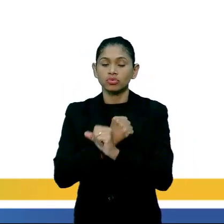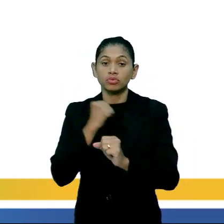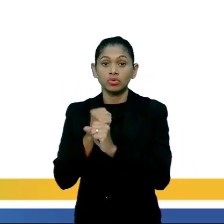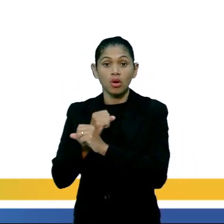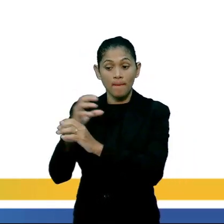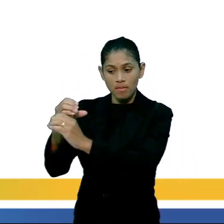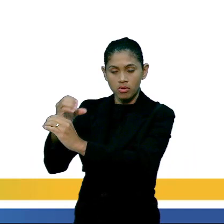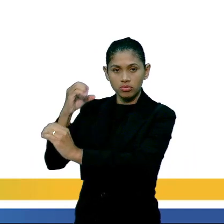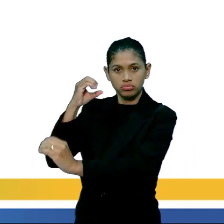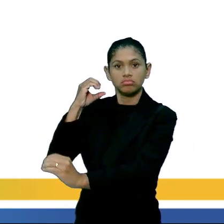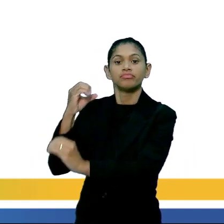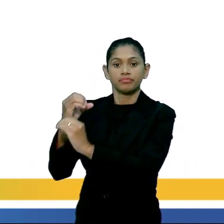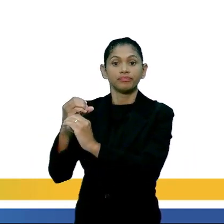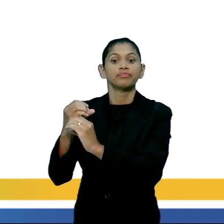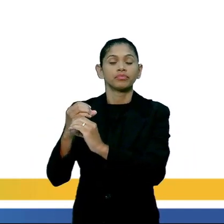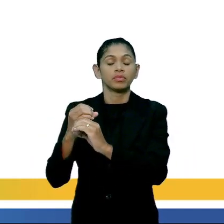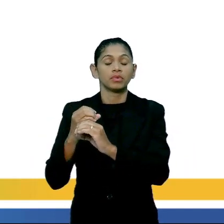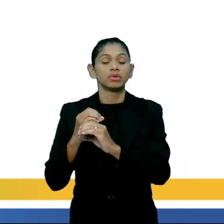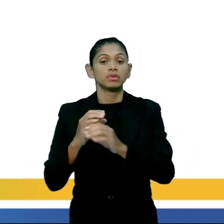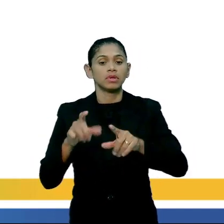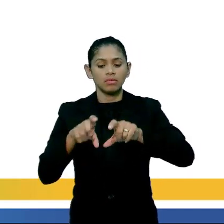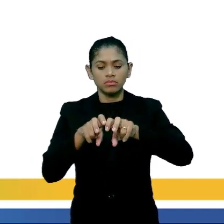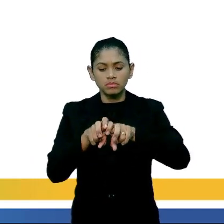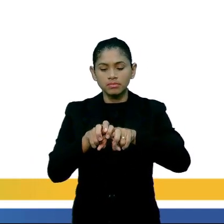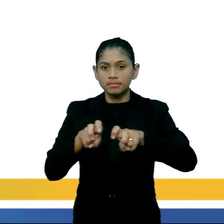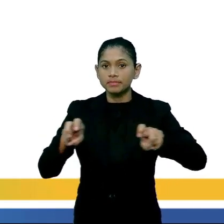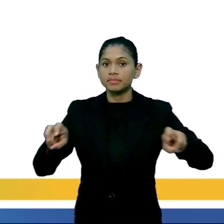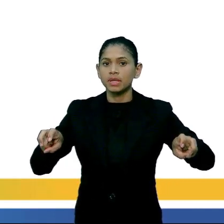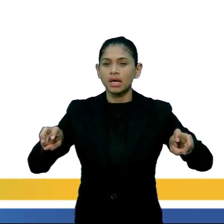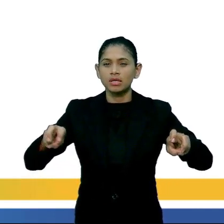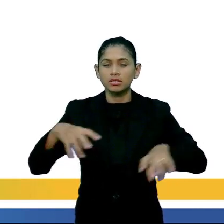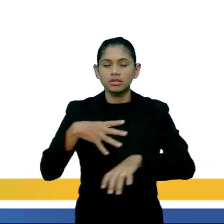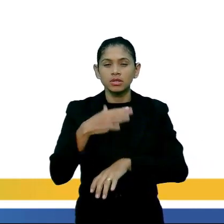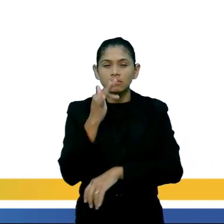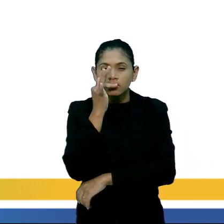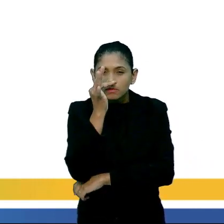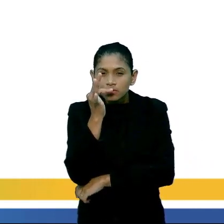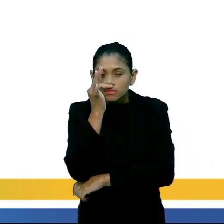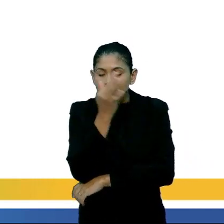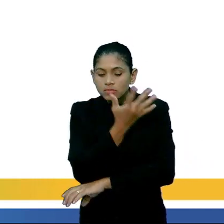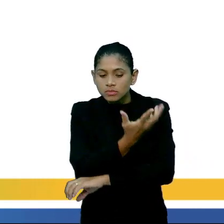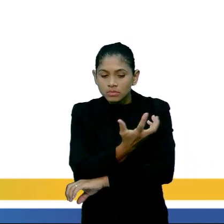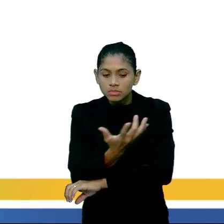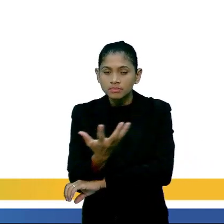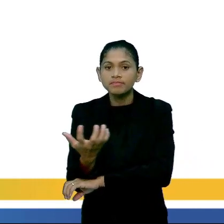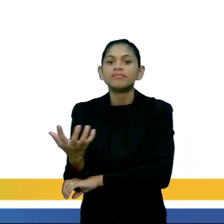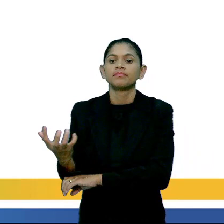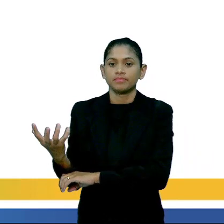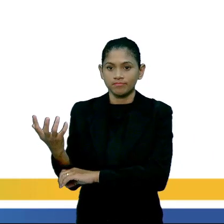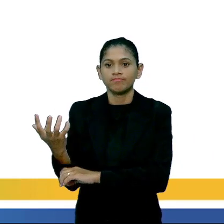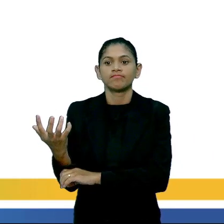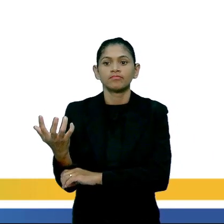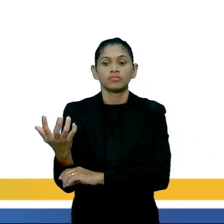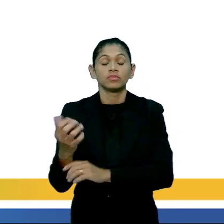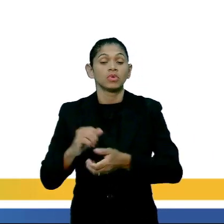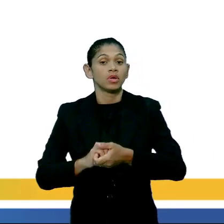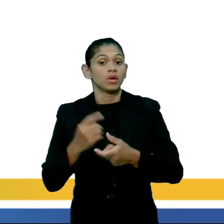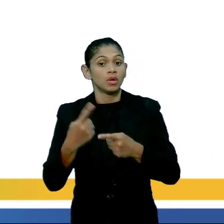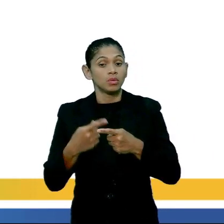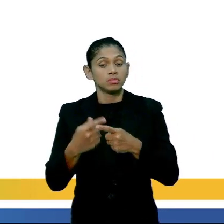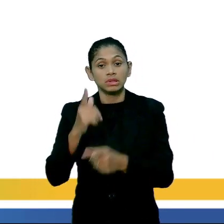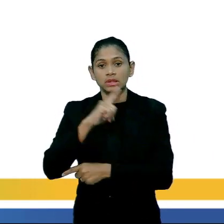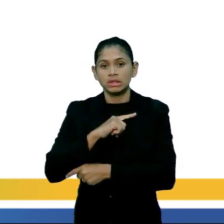jardins, para criar um ambiente para pessoas ou plantas, no qual há uma quebra da quantidade de